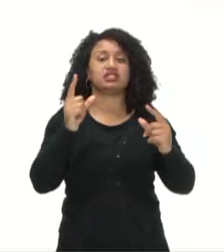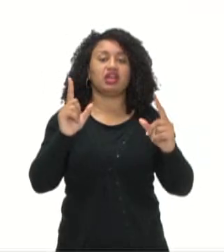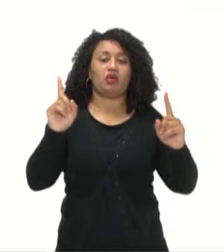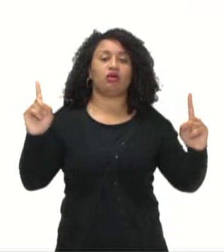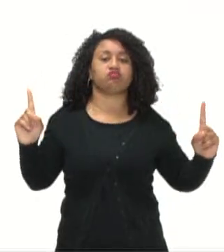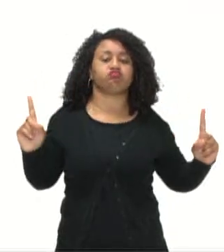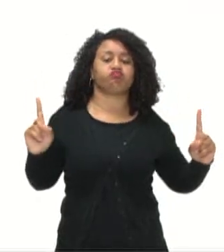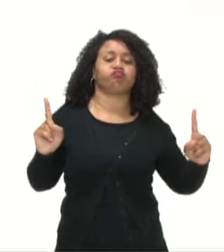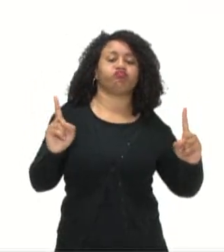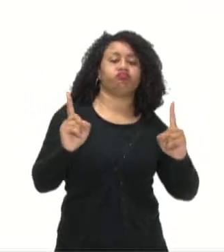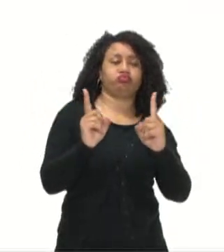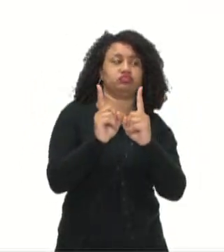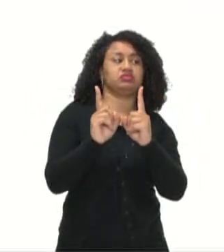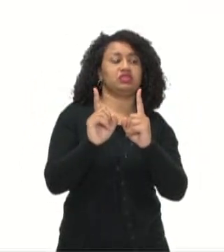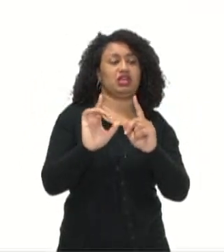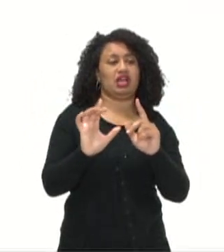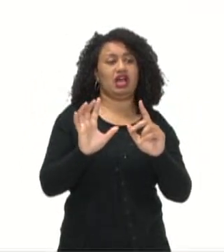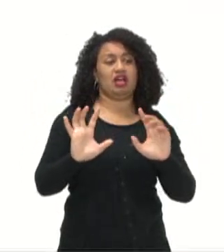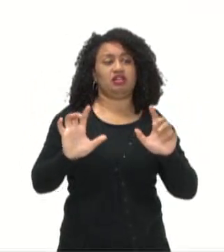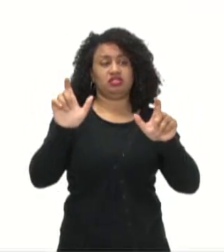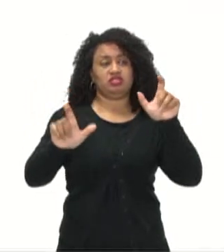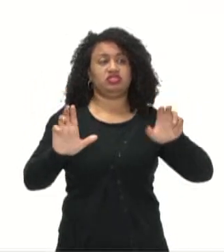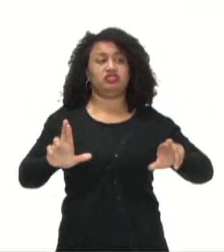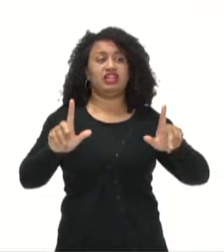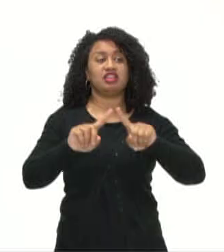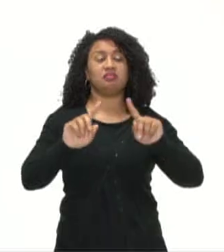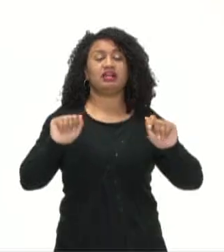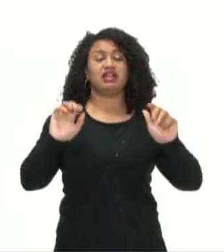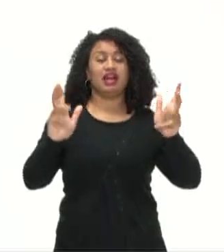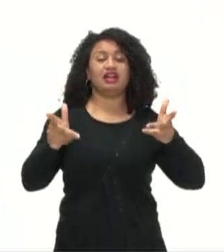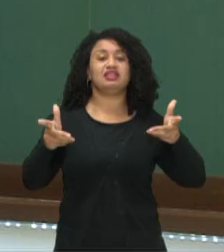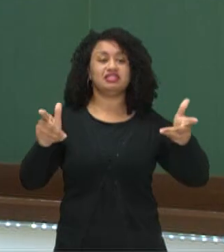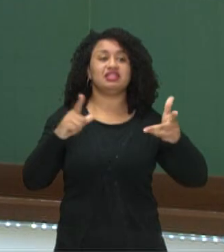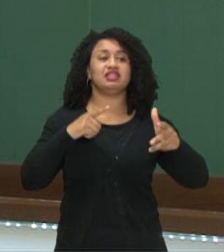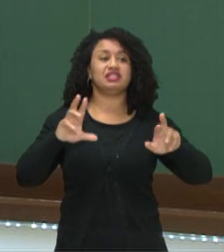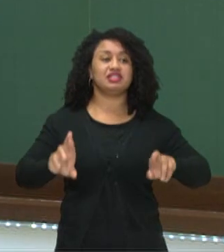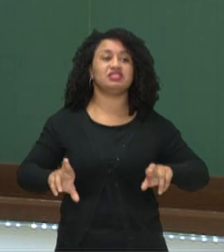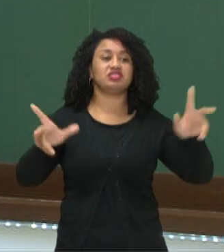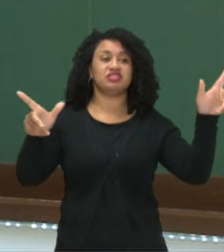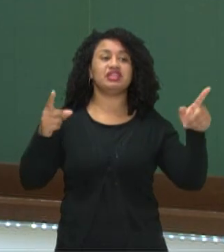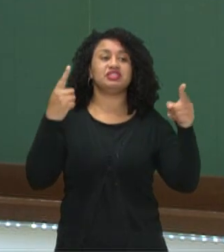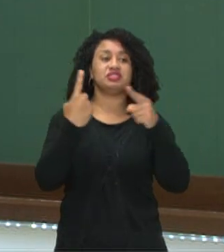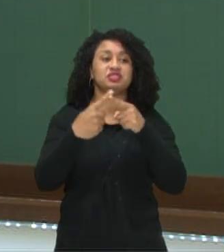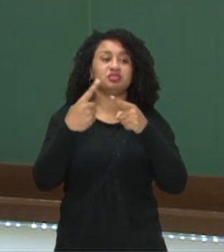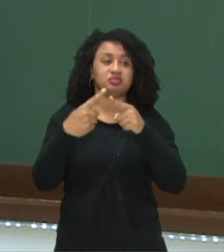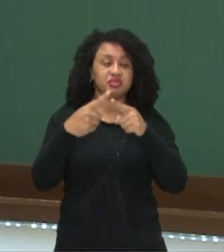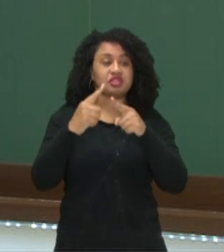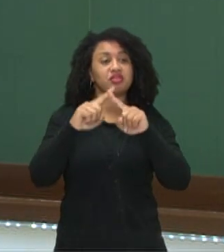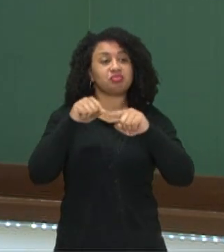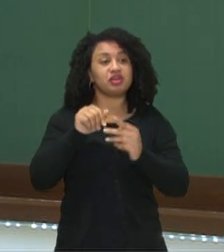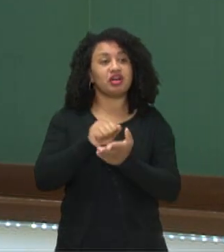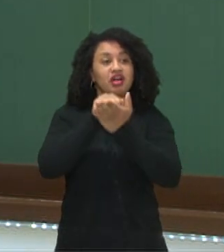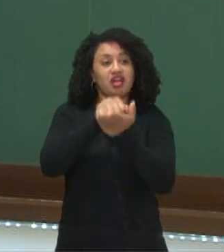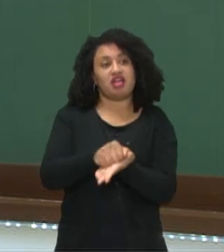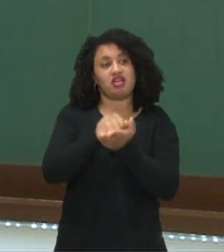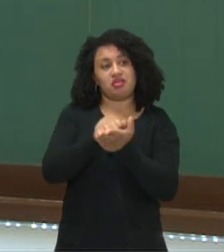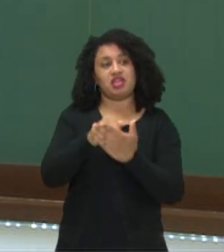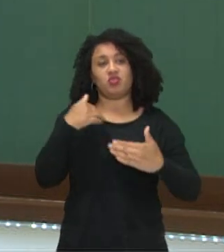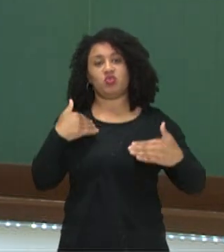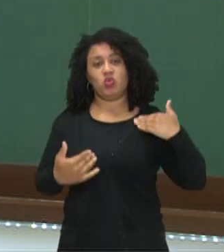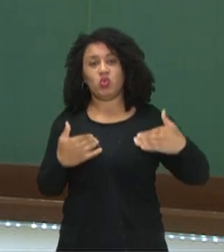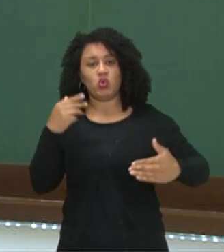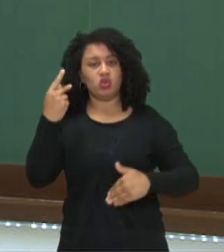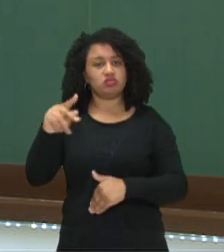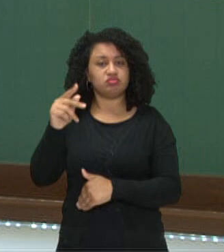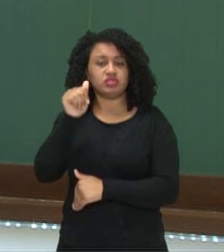está atuando ali em corpos diferentes, só que a aceleração promovida é diferente. Por quê? Por causa da massa dela ali,